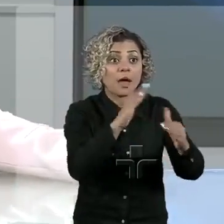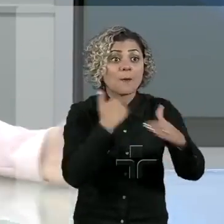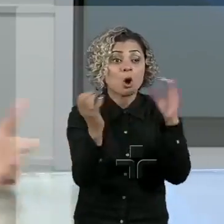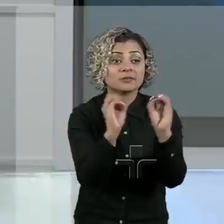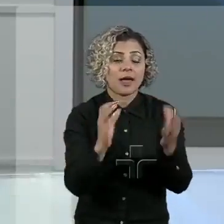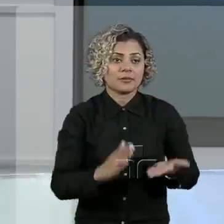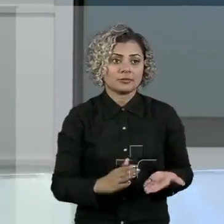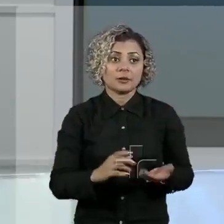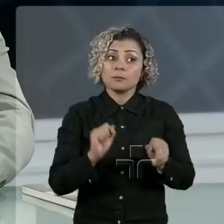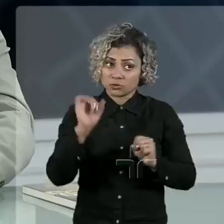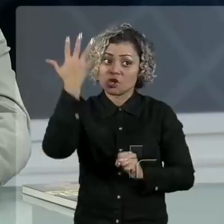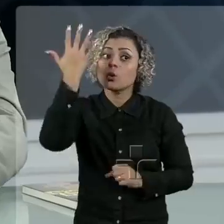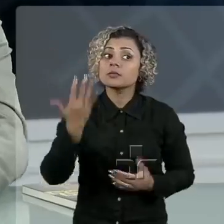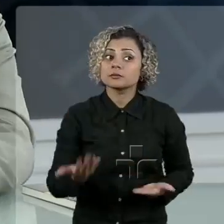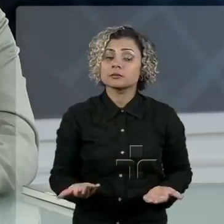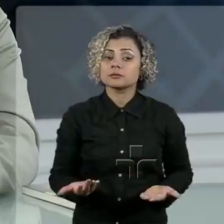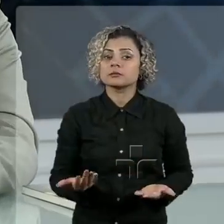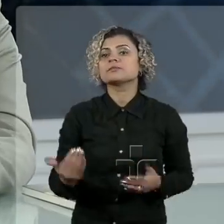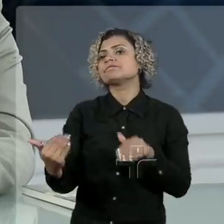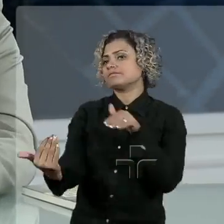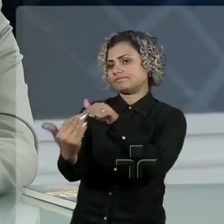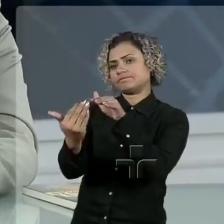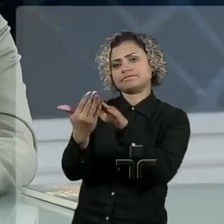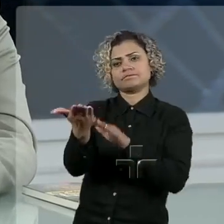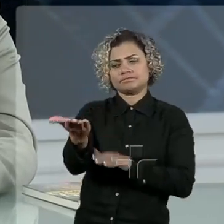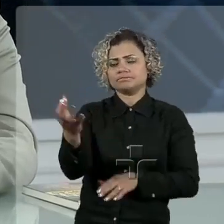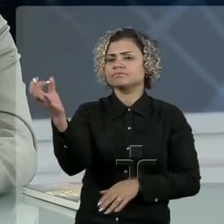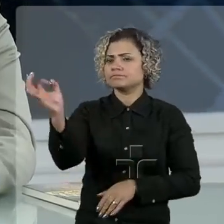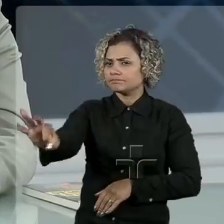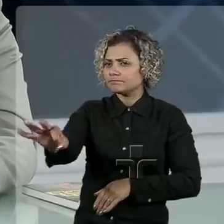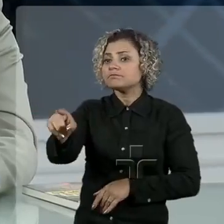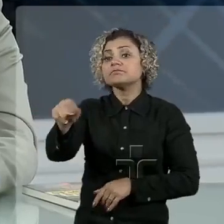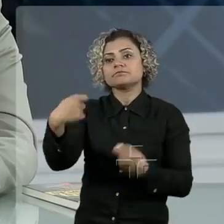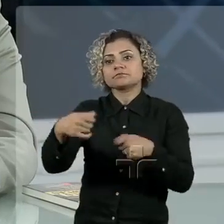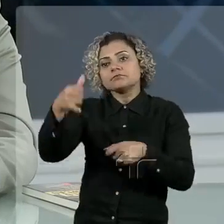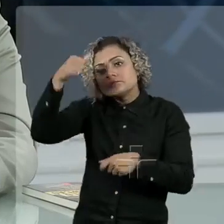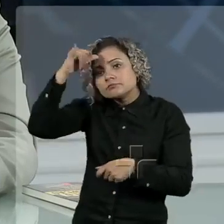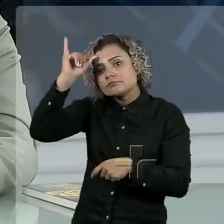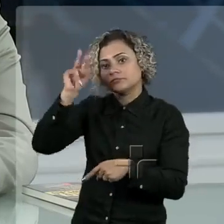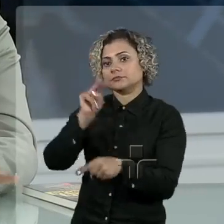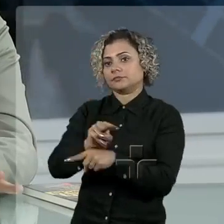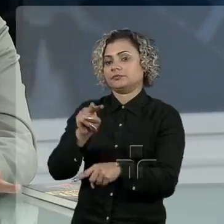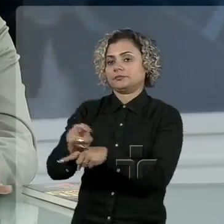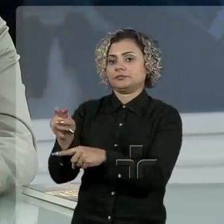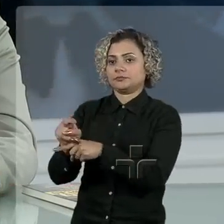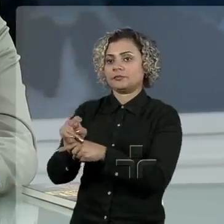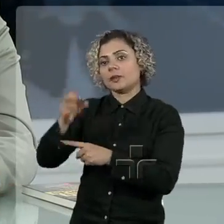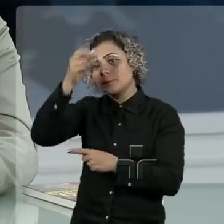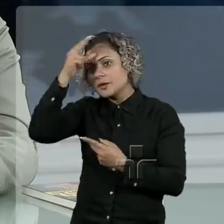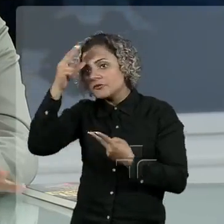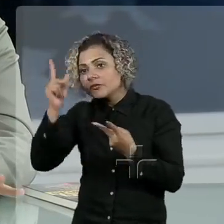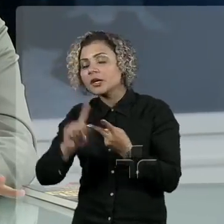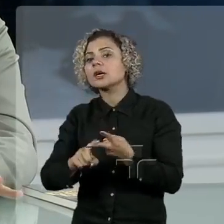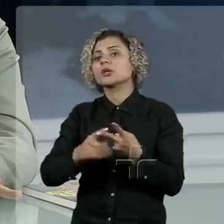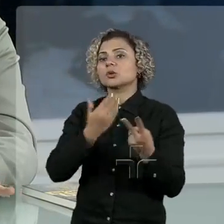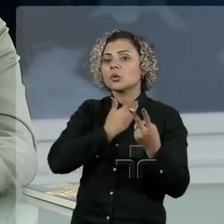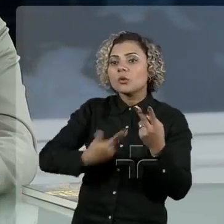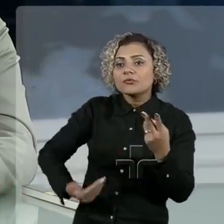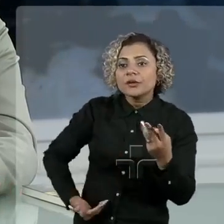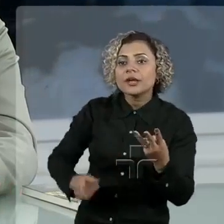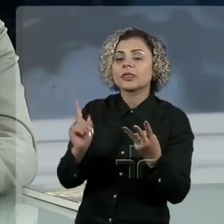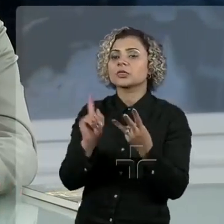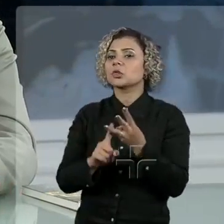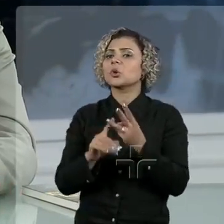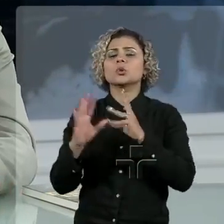muitas. Deputado? Eu estou de acordo com a Janaína que eu acho que tem que ter prevenção. Os nossos prefeitos, os nossos governadores,